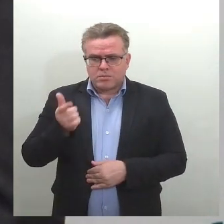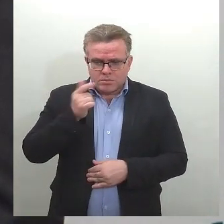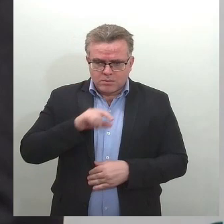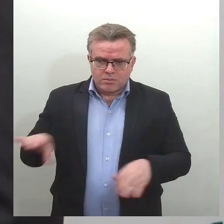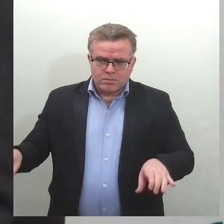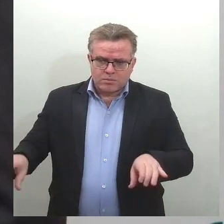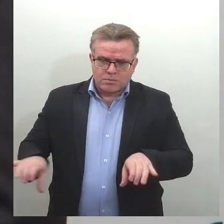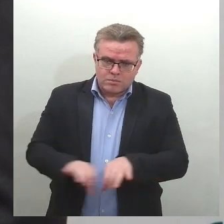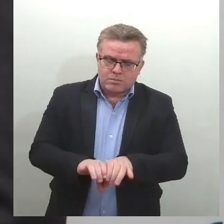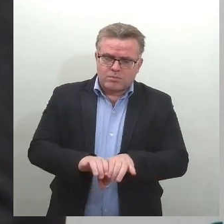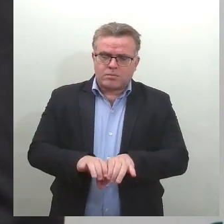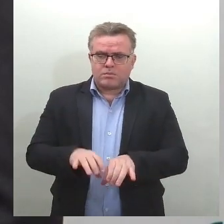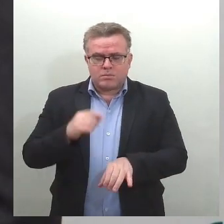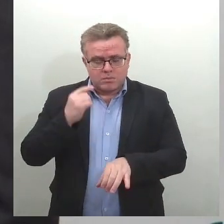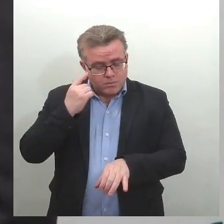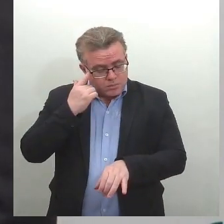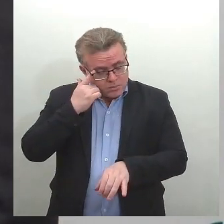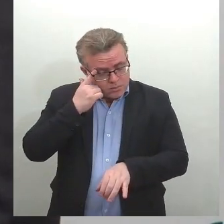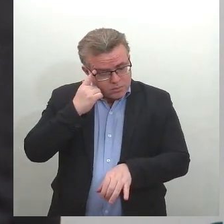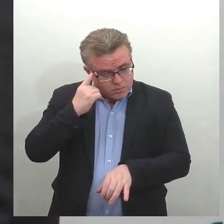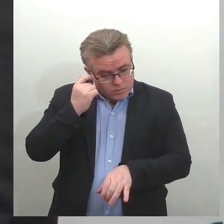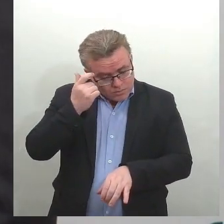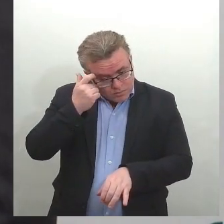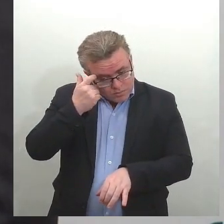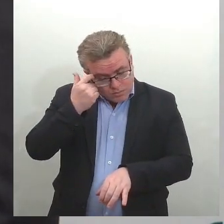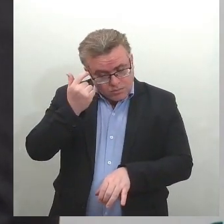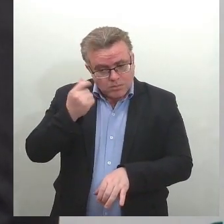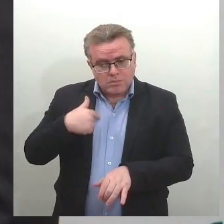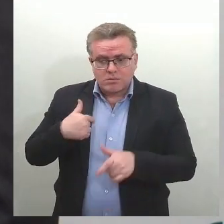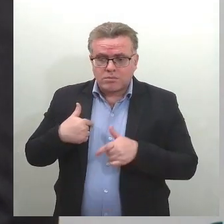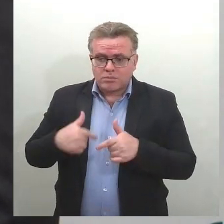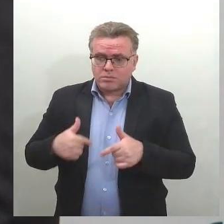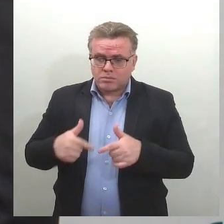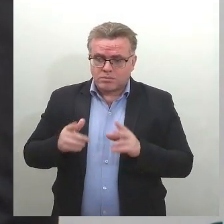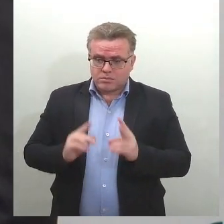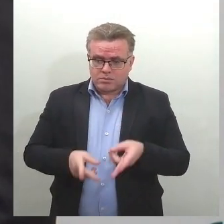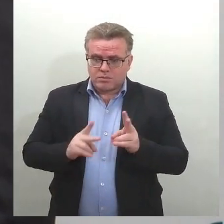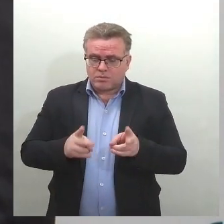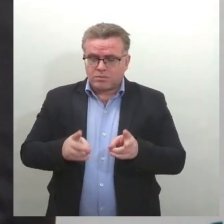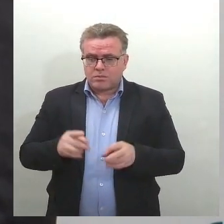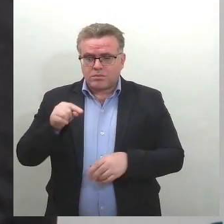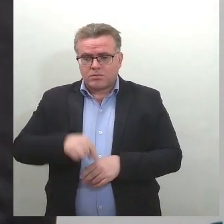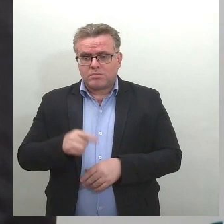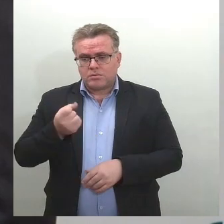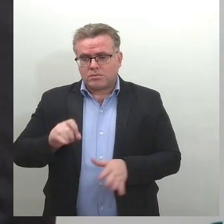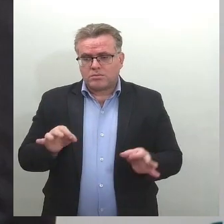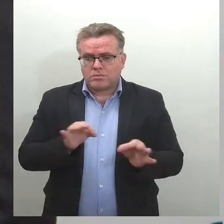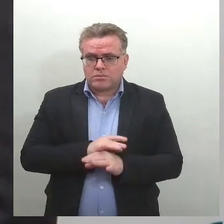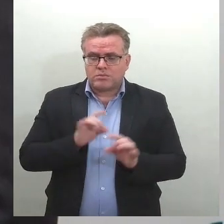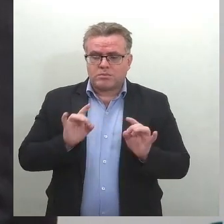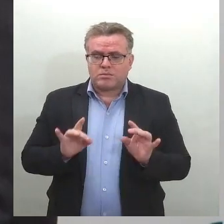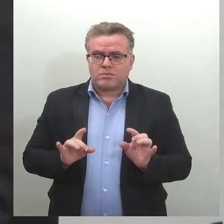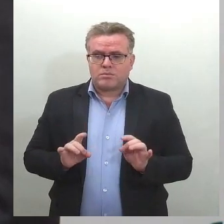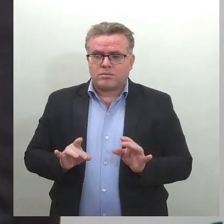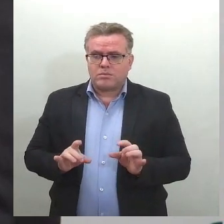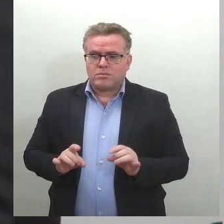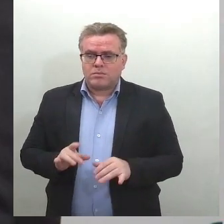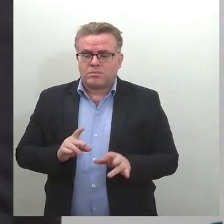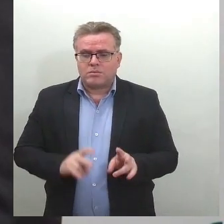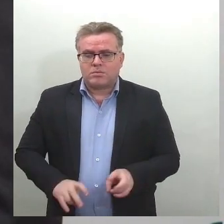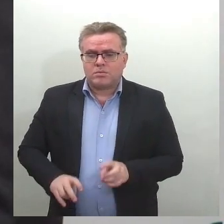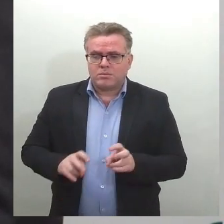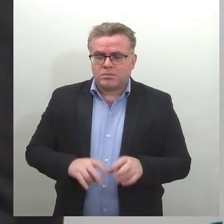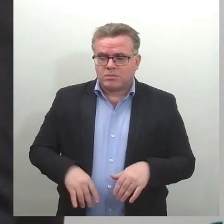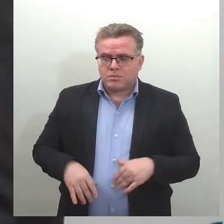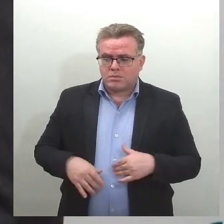nosso mandato, para que a gente possa ajudar a Sergipe, em especial o Médio e Alto Sertão, porque não é possível que em pleno século